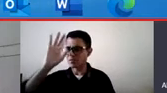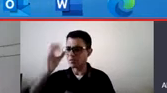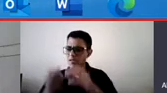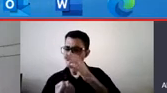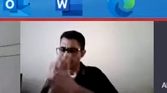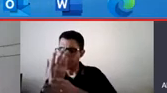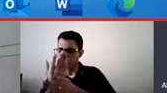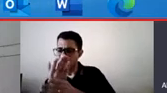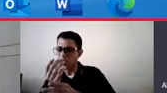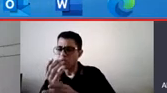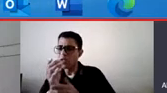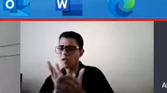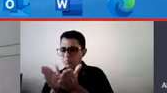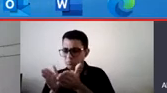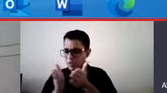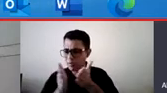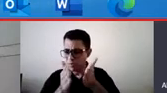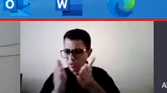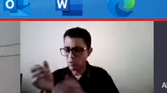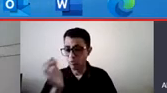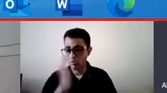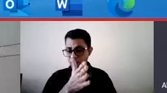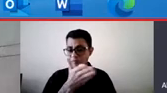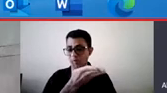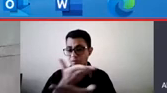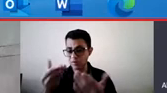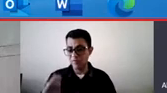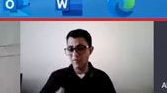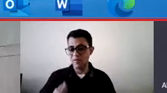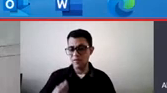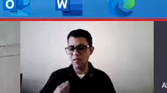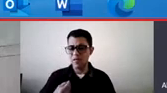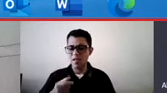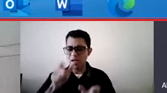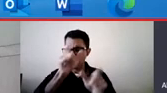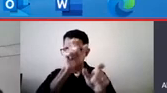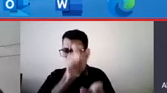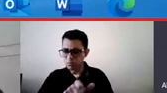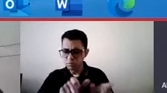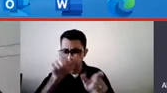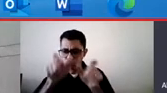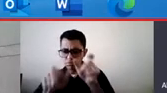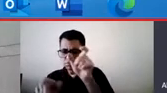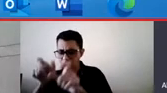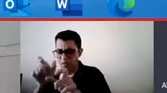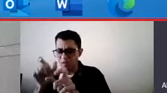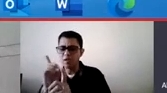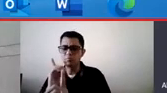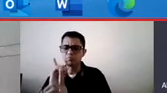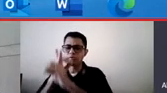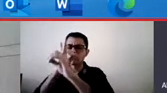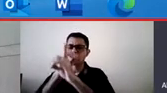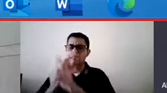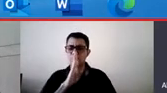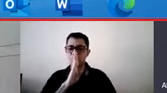vem numa ação onde a pessoa ela se encontra no momento